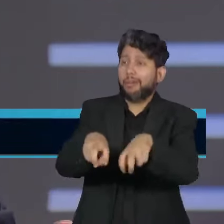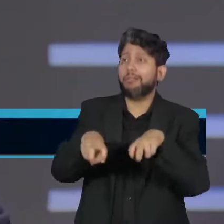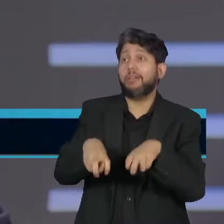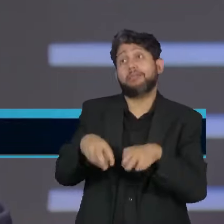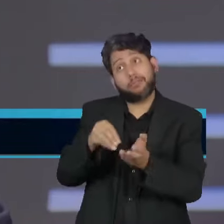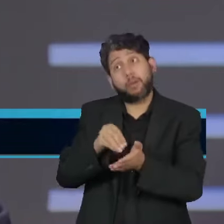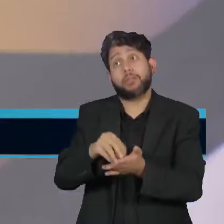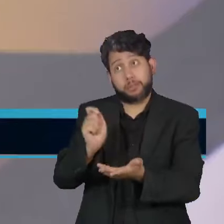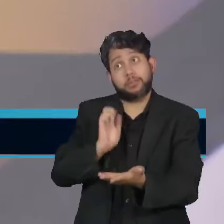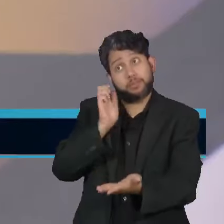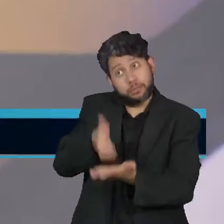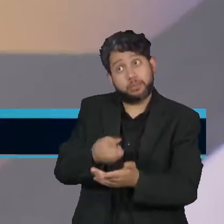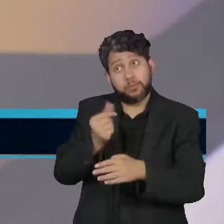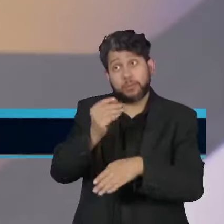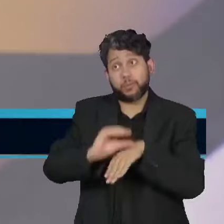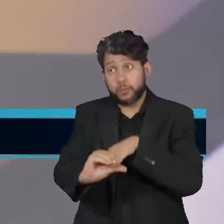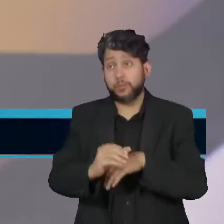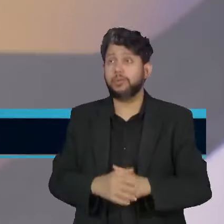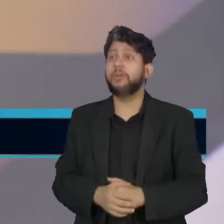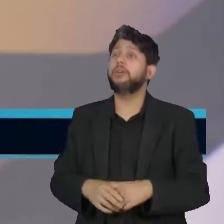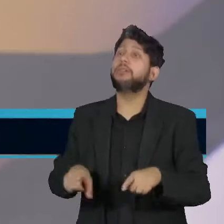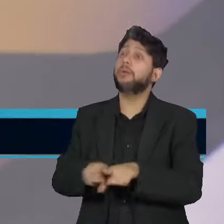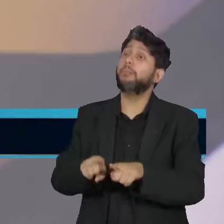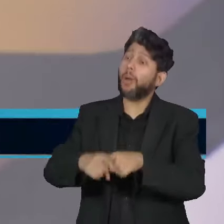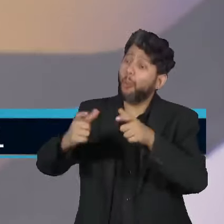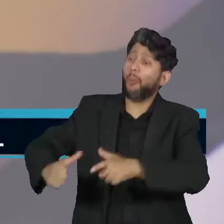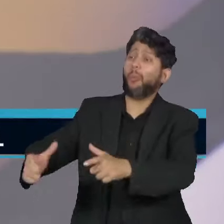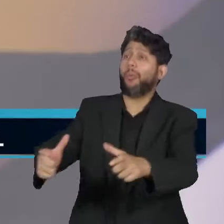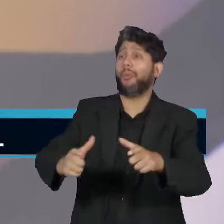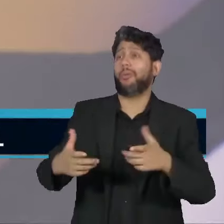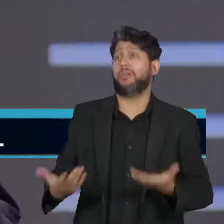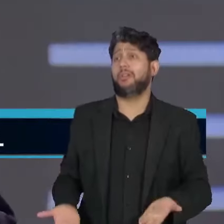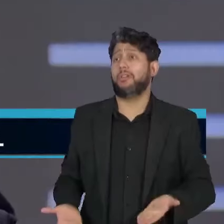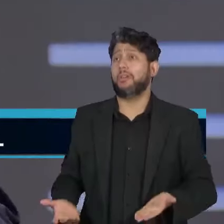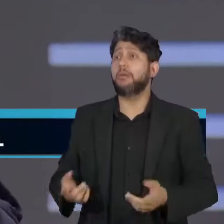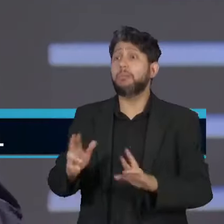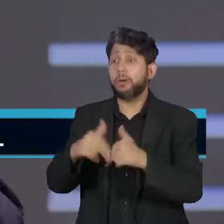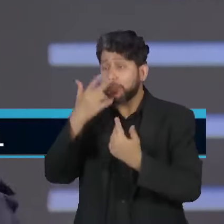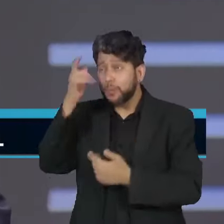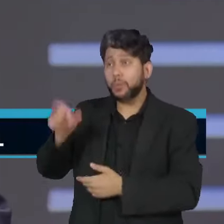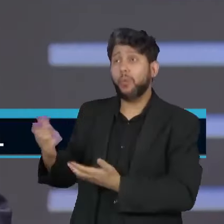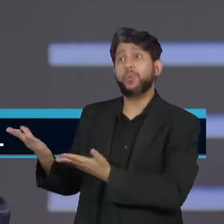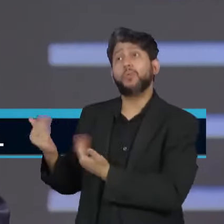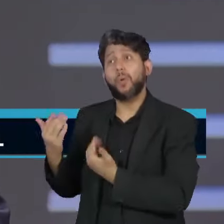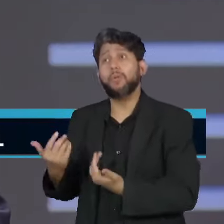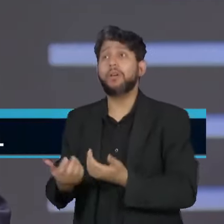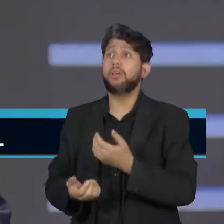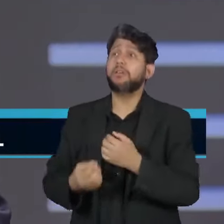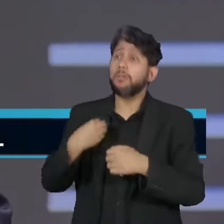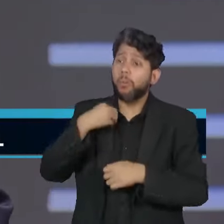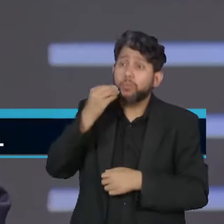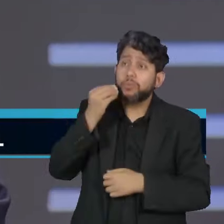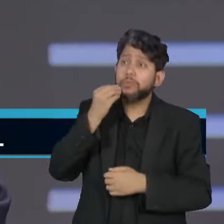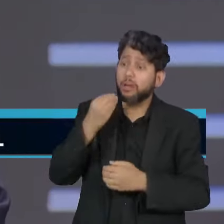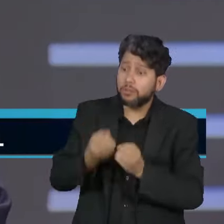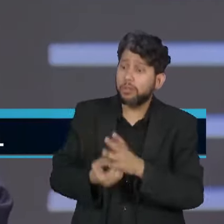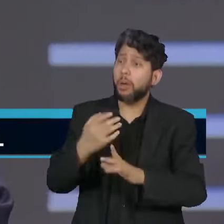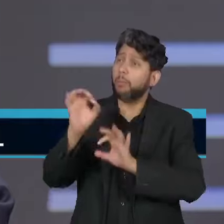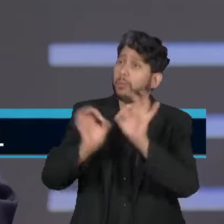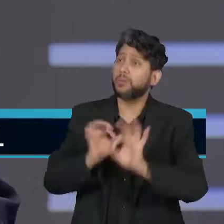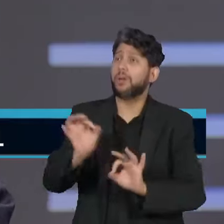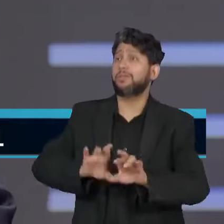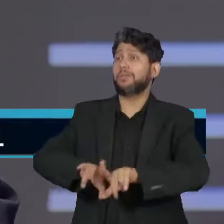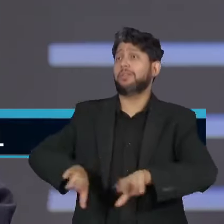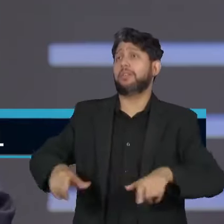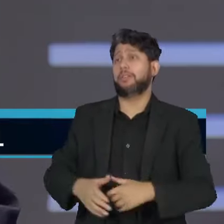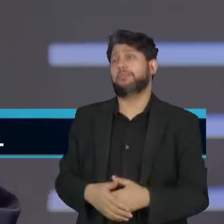e também um investimento em espaços para que as crianças e adolescentes possam desenvolver projetos, né? De novo,